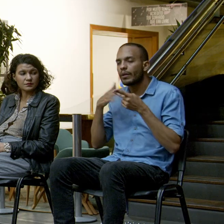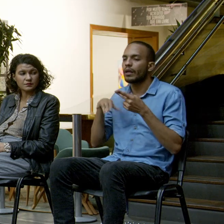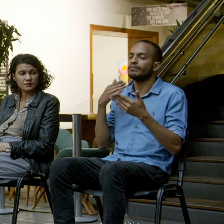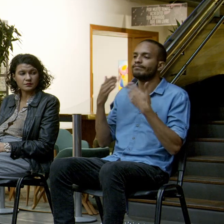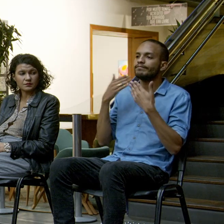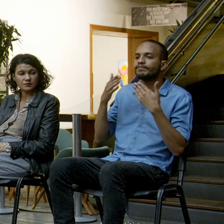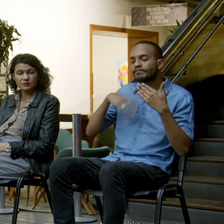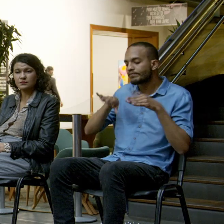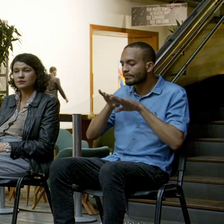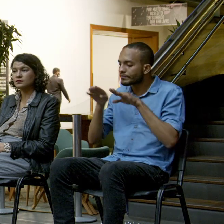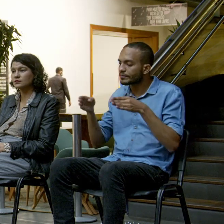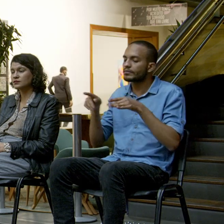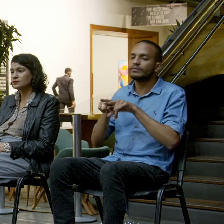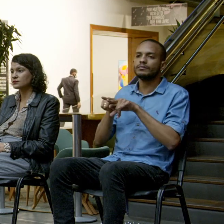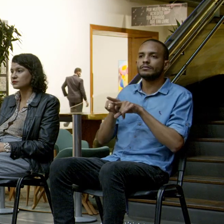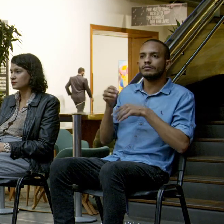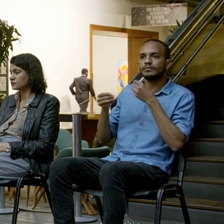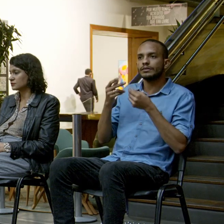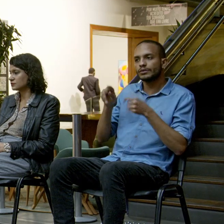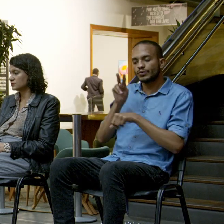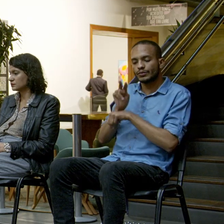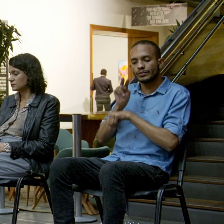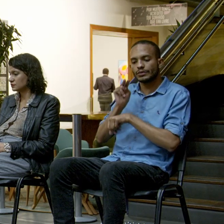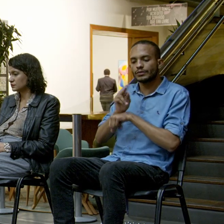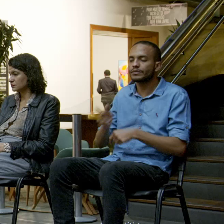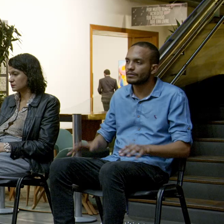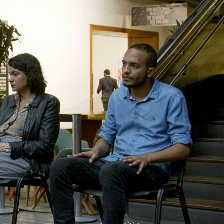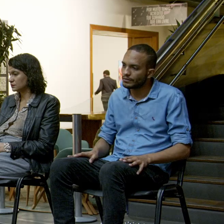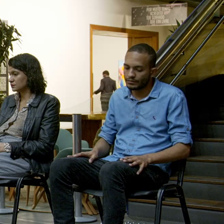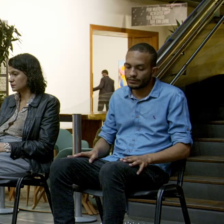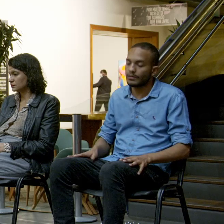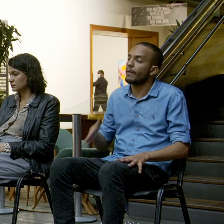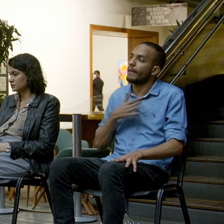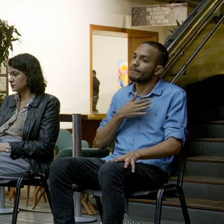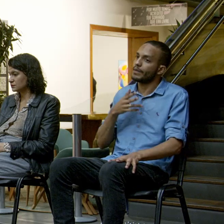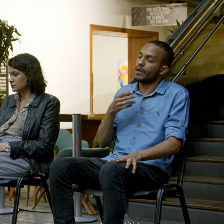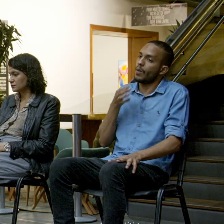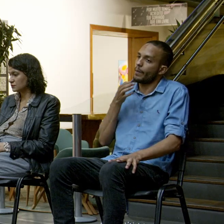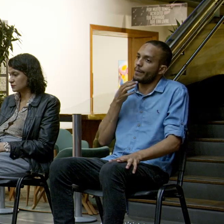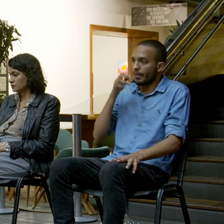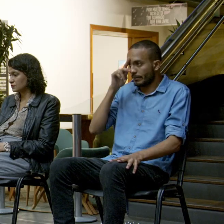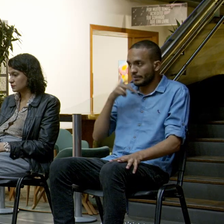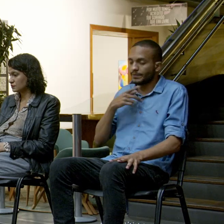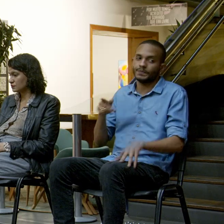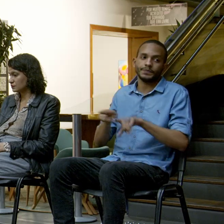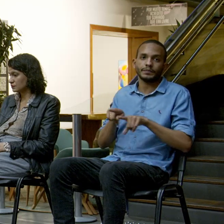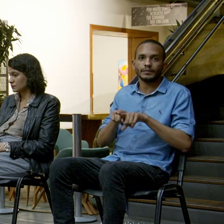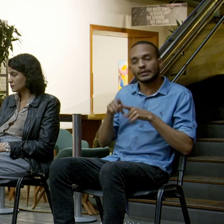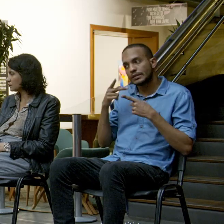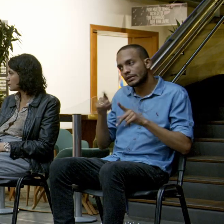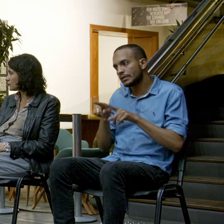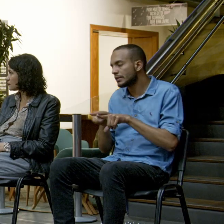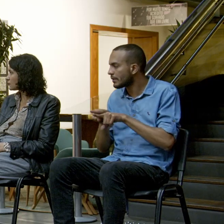estar sobre uma mesa, como se por isso fosse conservadora. Na minha opinião, e parece que ele também